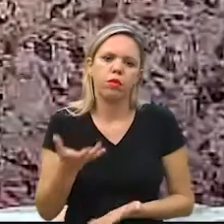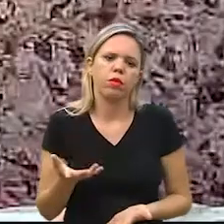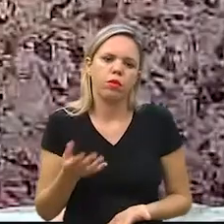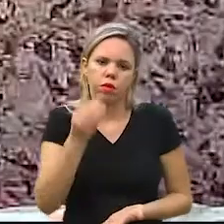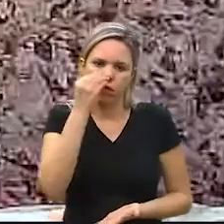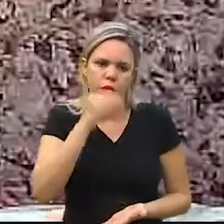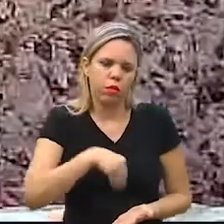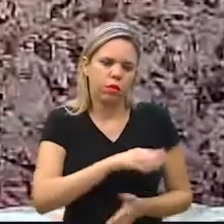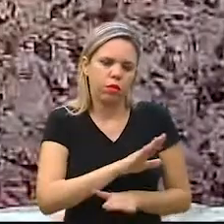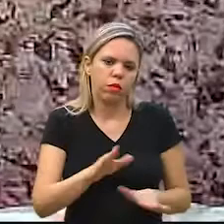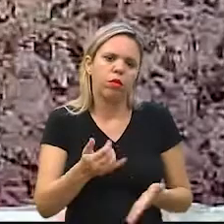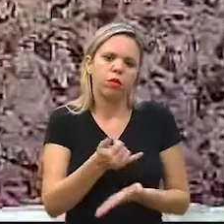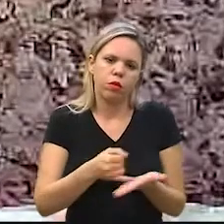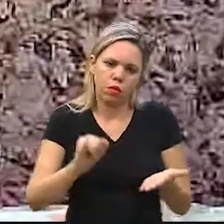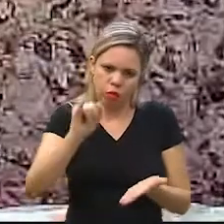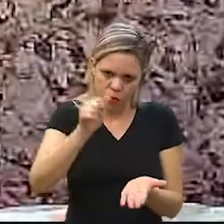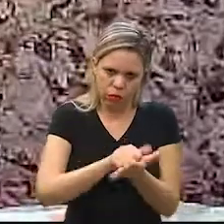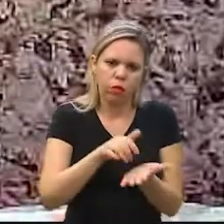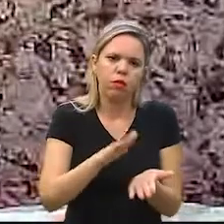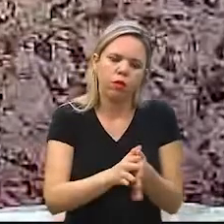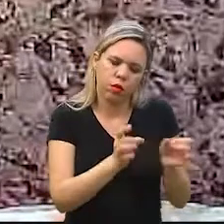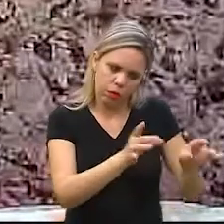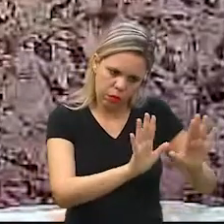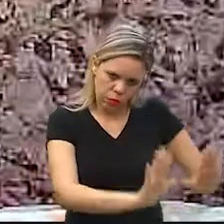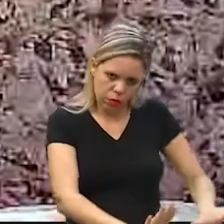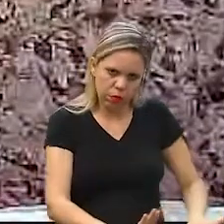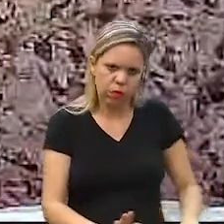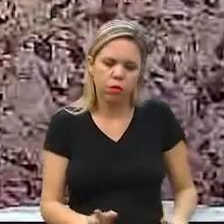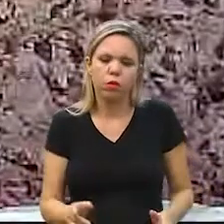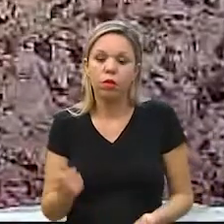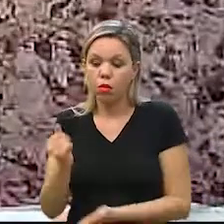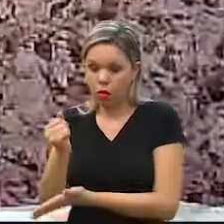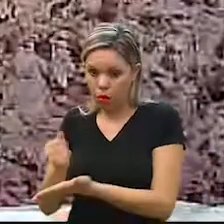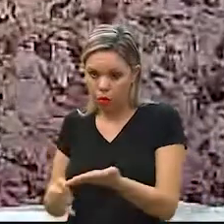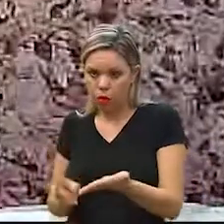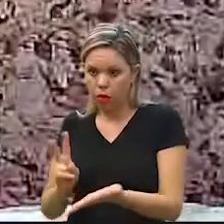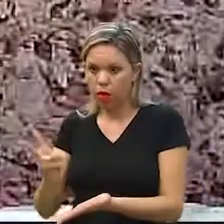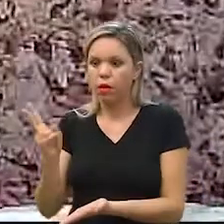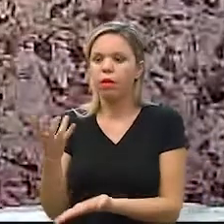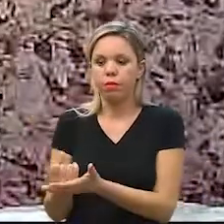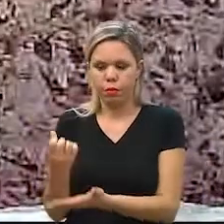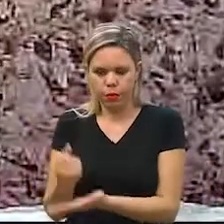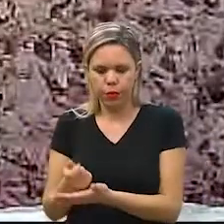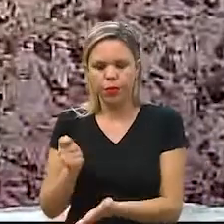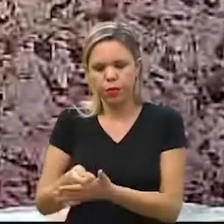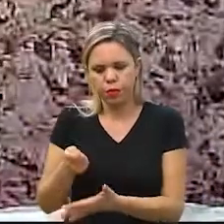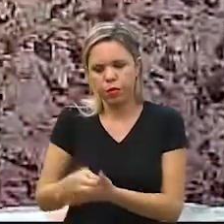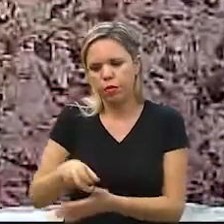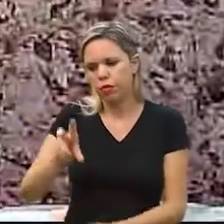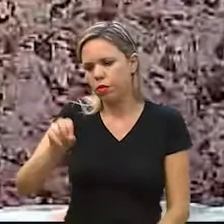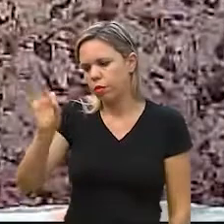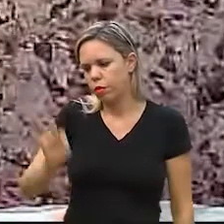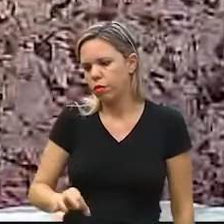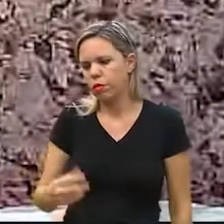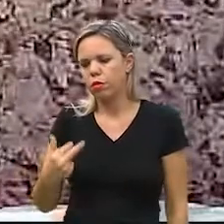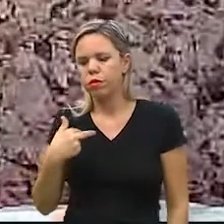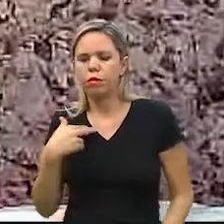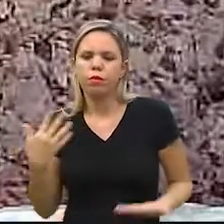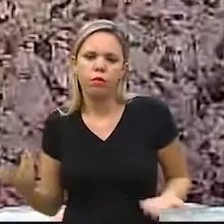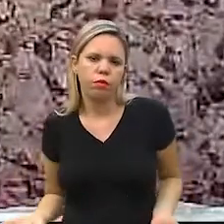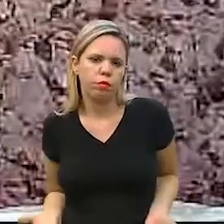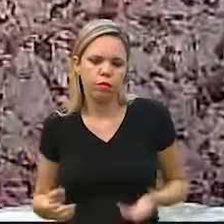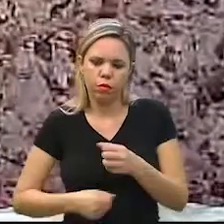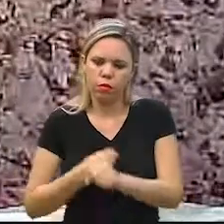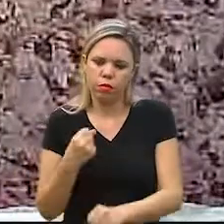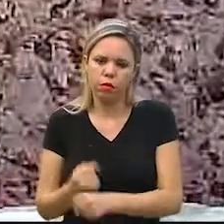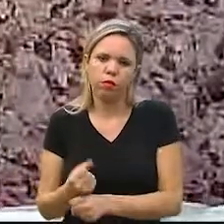mão de juros e multa. Okay. Mas o imposto em si, então vão cobrar só 50% do imposto desse